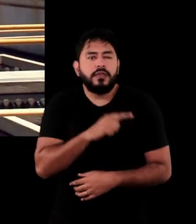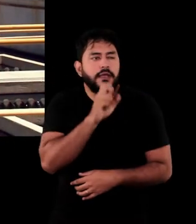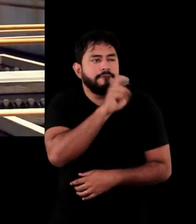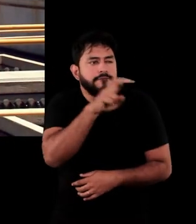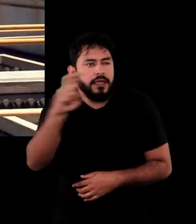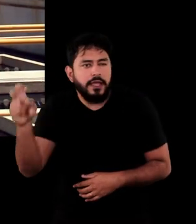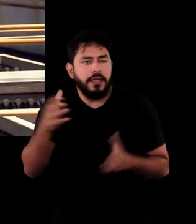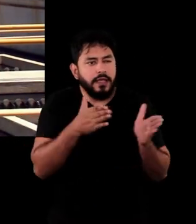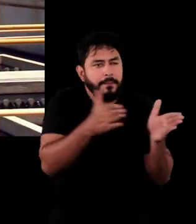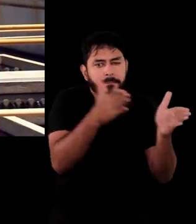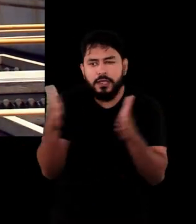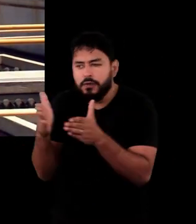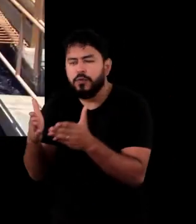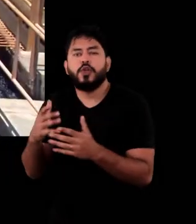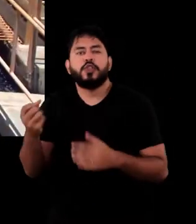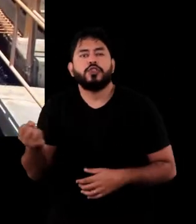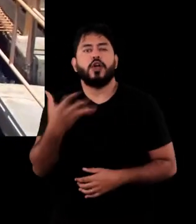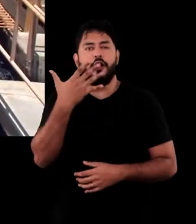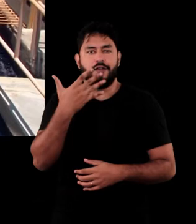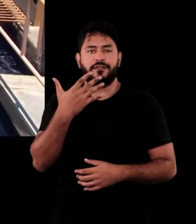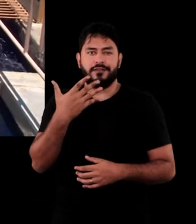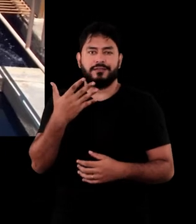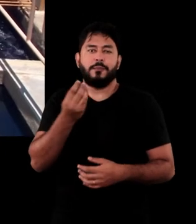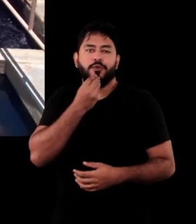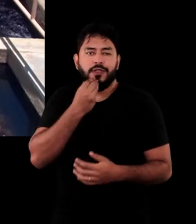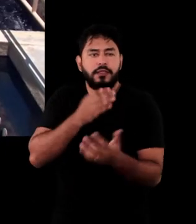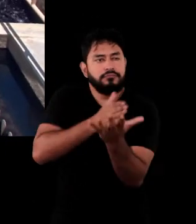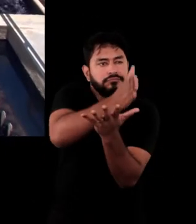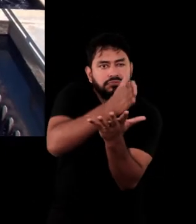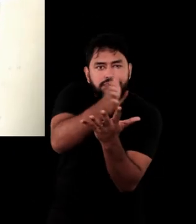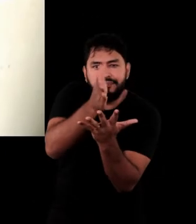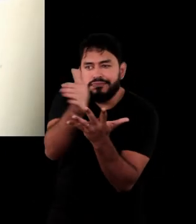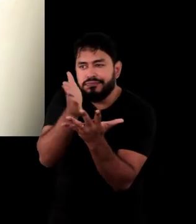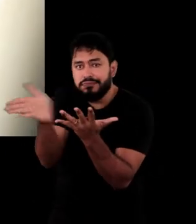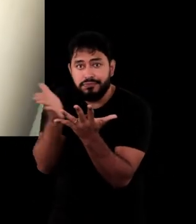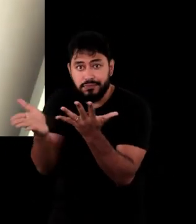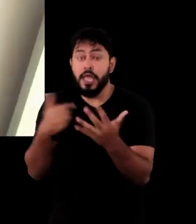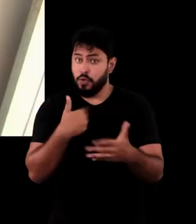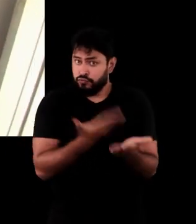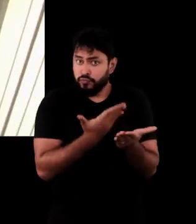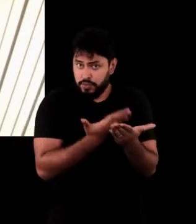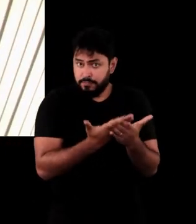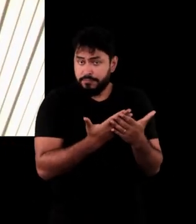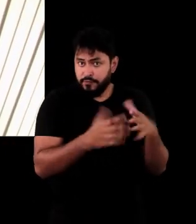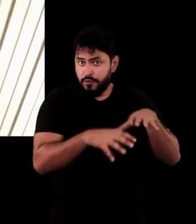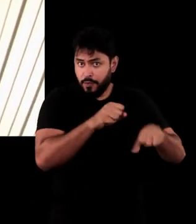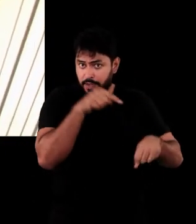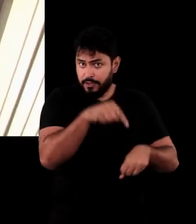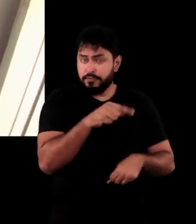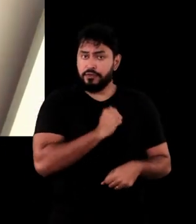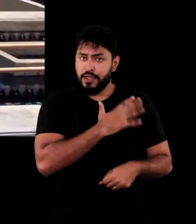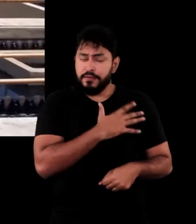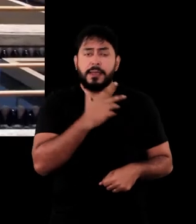de vida quanto de mercado de trabalho. Ter feito o IEF me disse que eu era capaz de estudar aqui onde eu